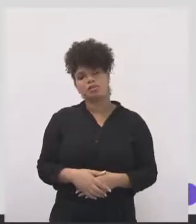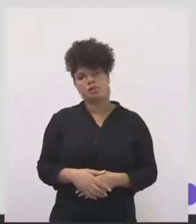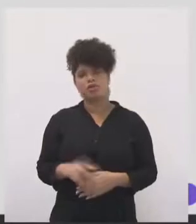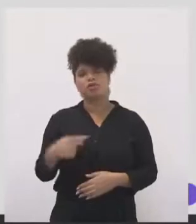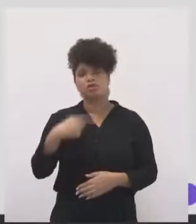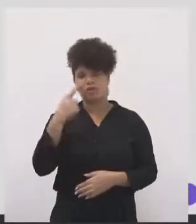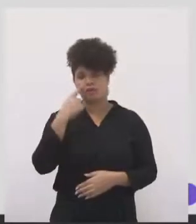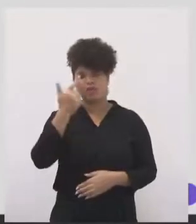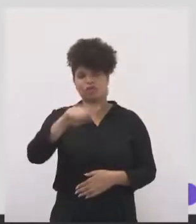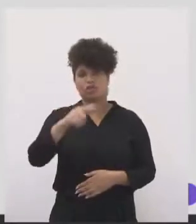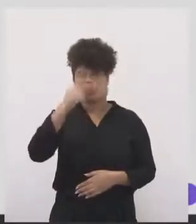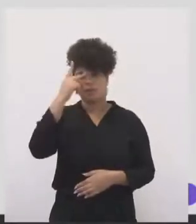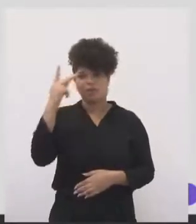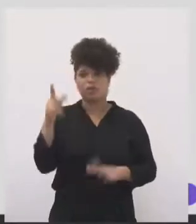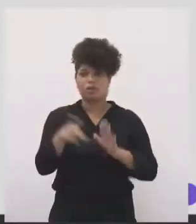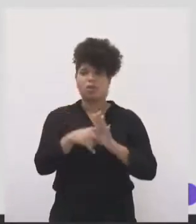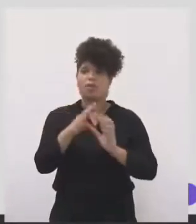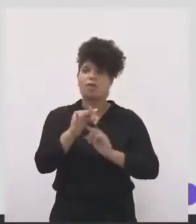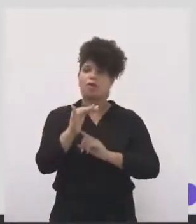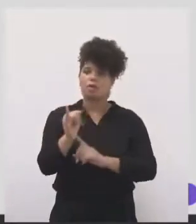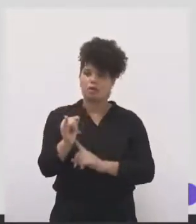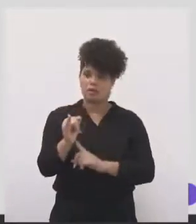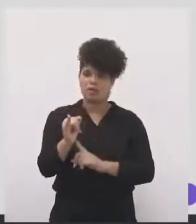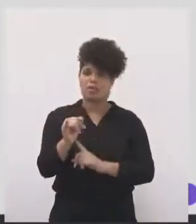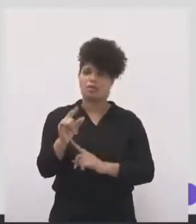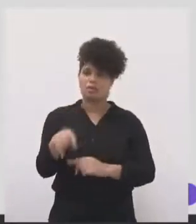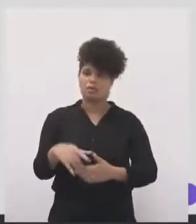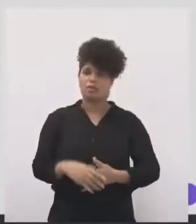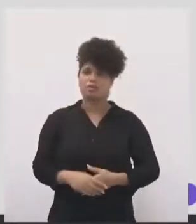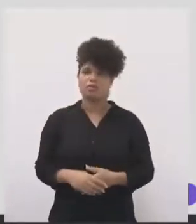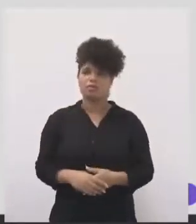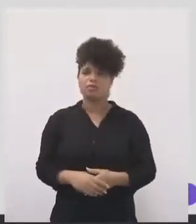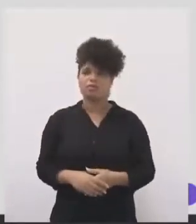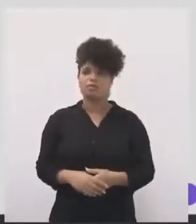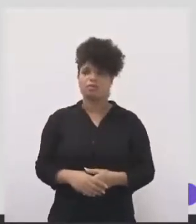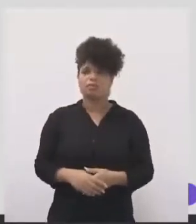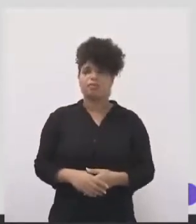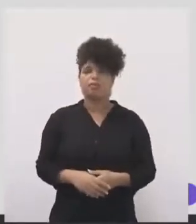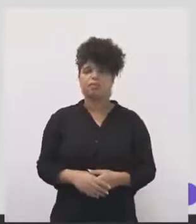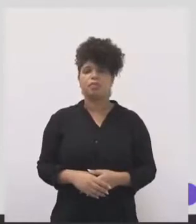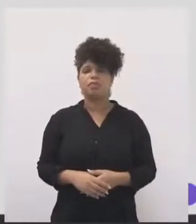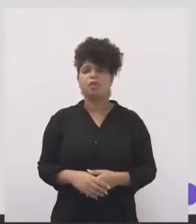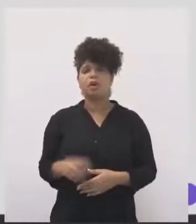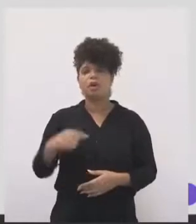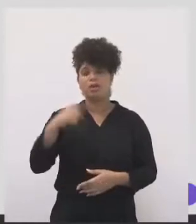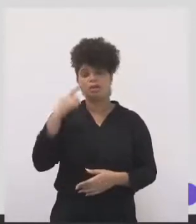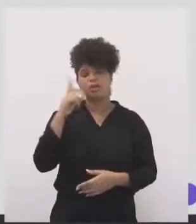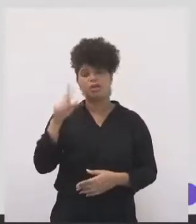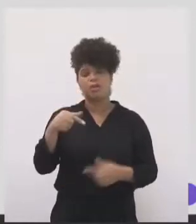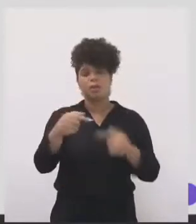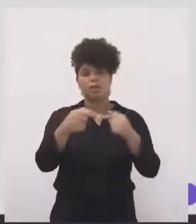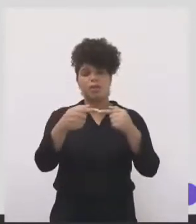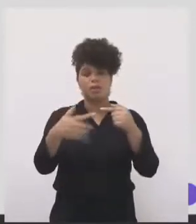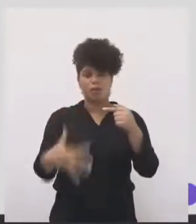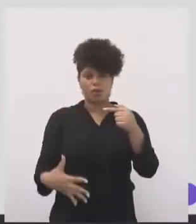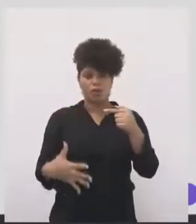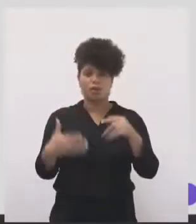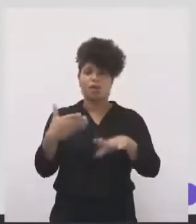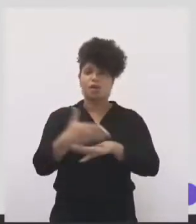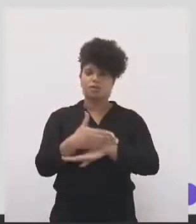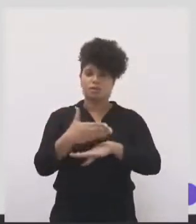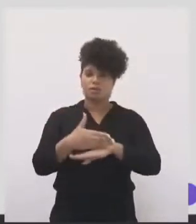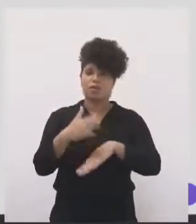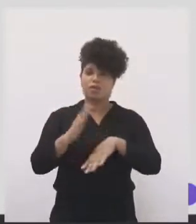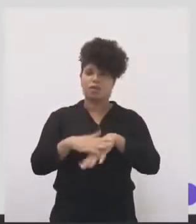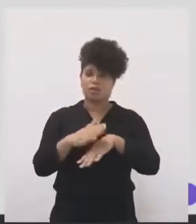verificar depois com o pessoal de TI de vocês. Então, eu acredito que são Google, então por isso que o acesso tem que ser feito